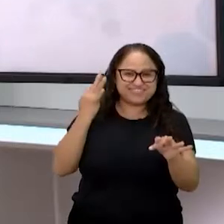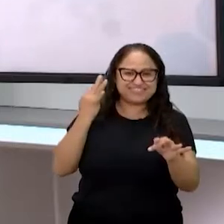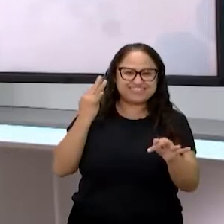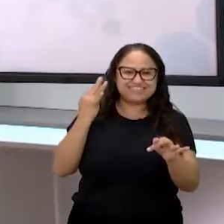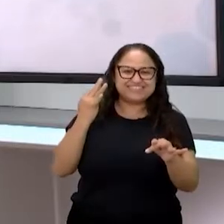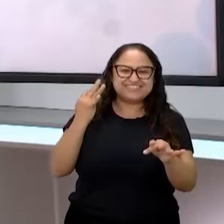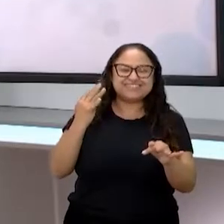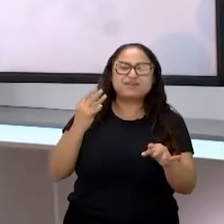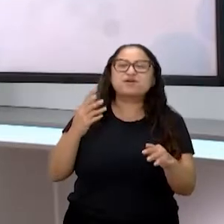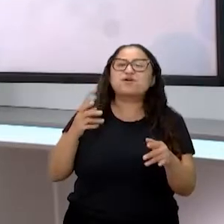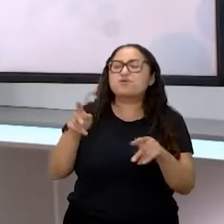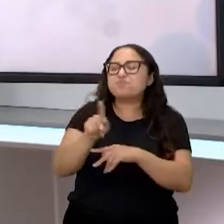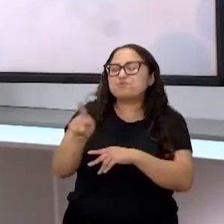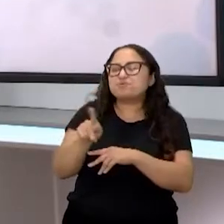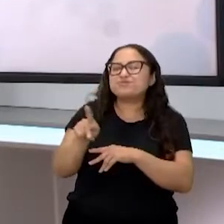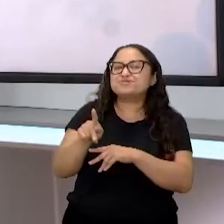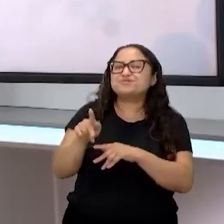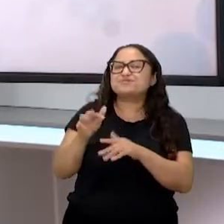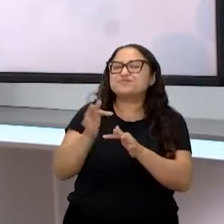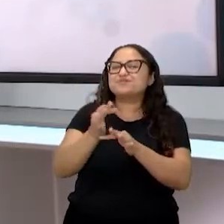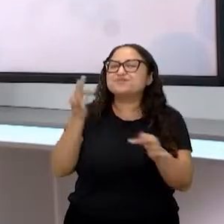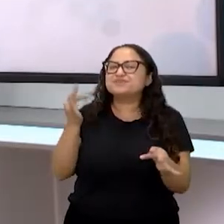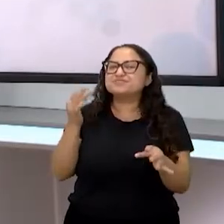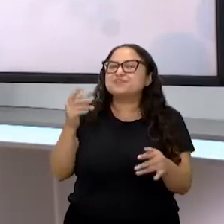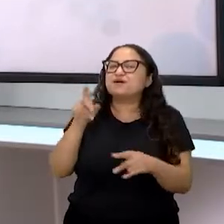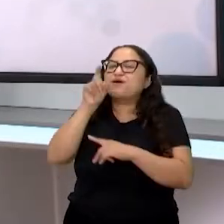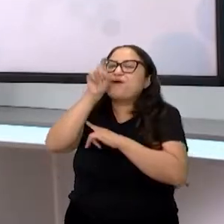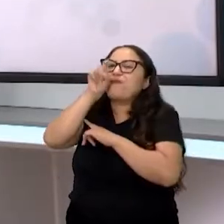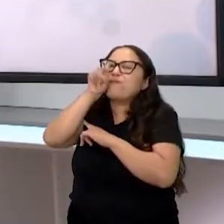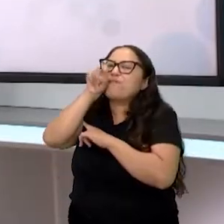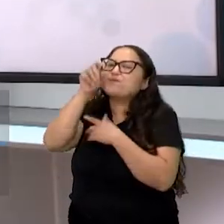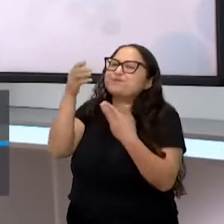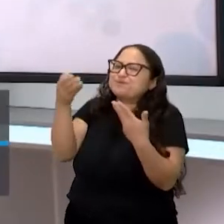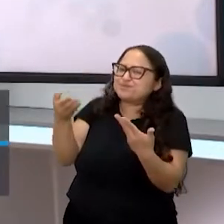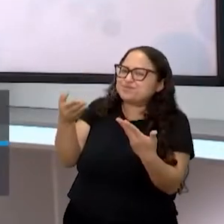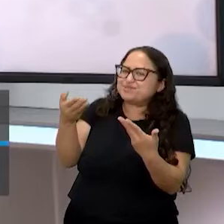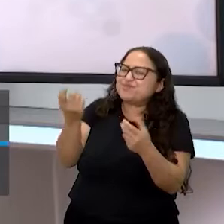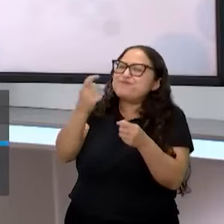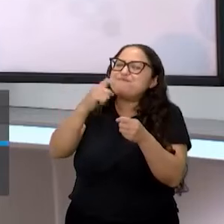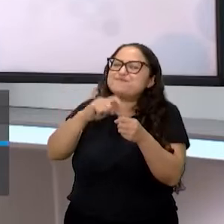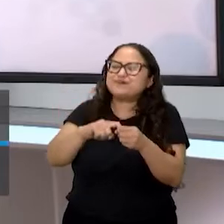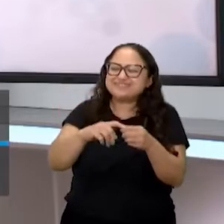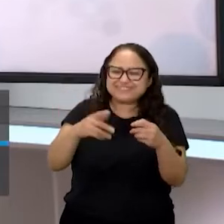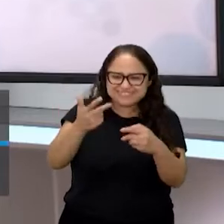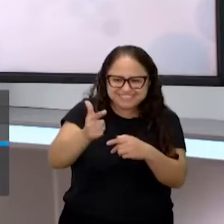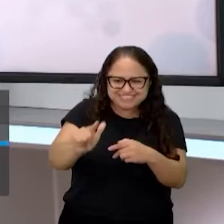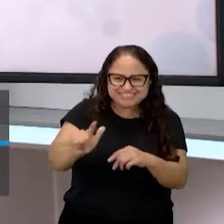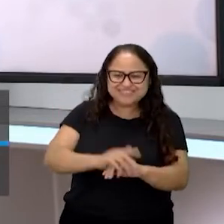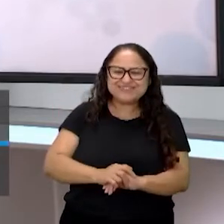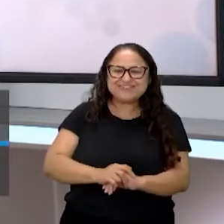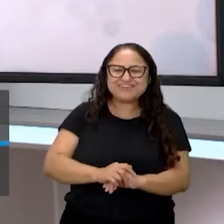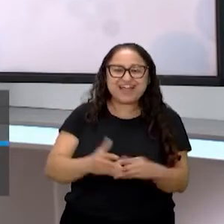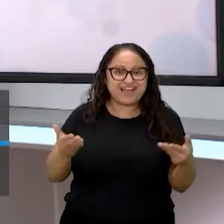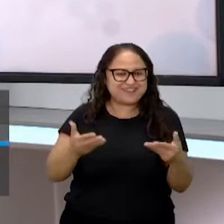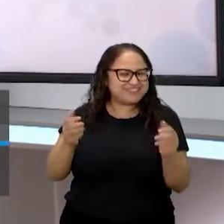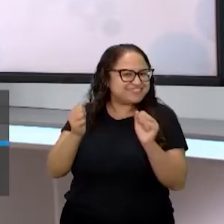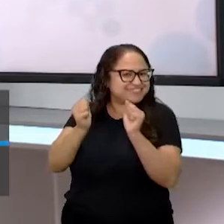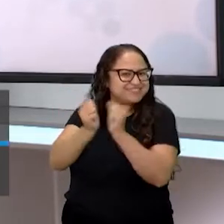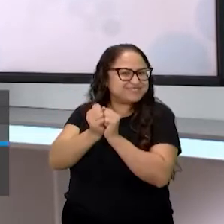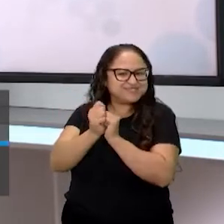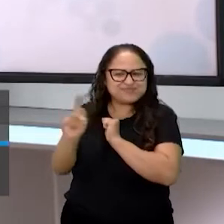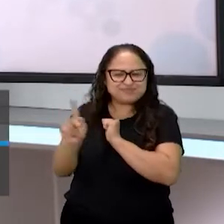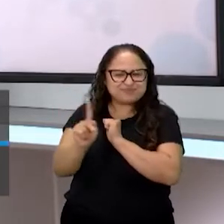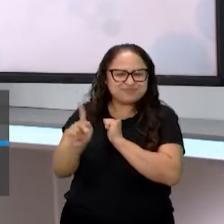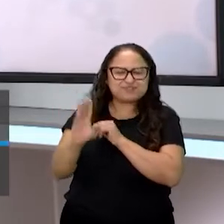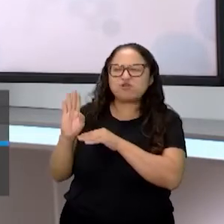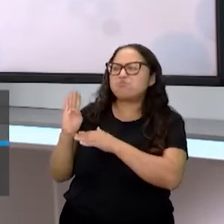o bruxo. Está de volta, falando hoje e acompanhado, bem acompanhado, né, com a